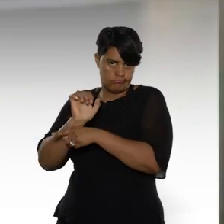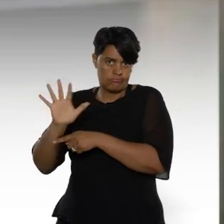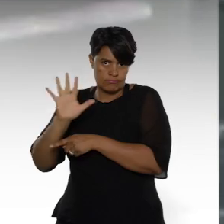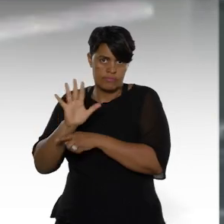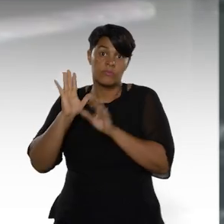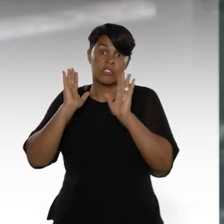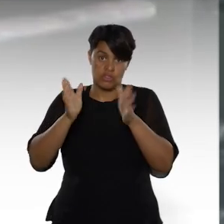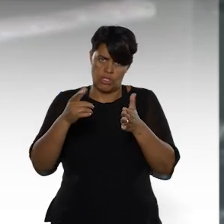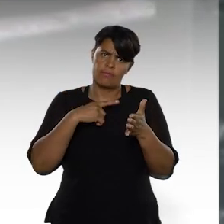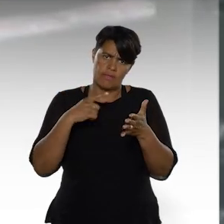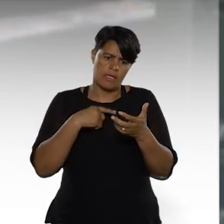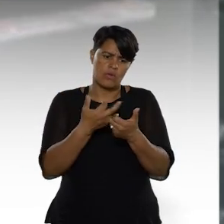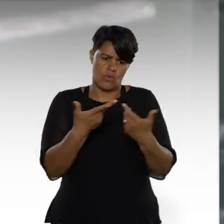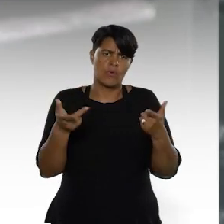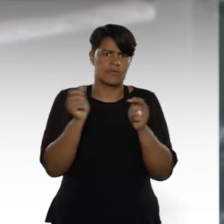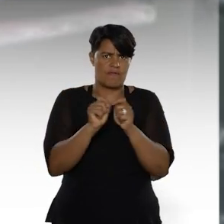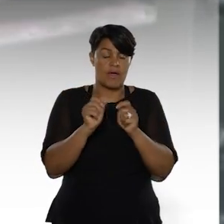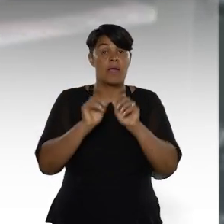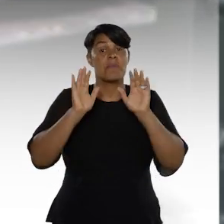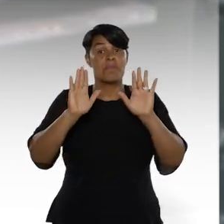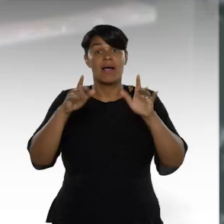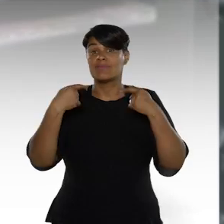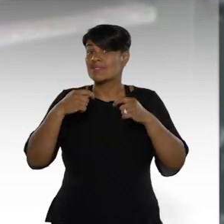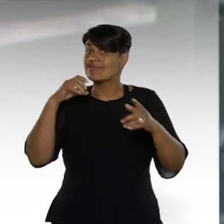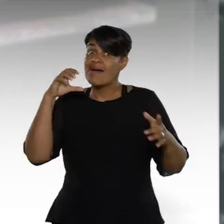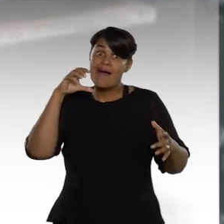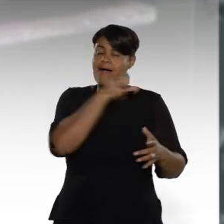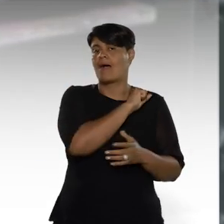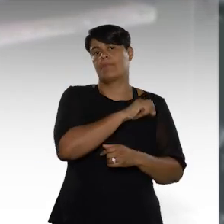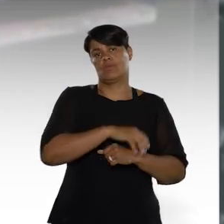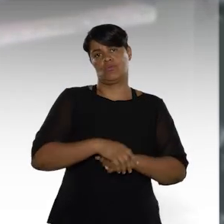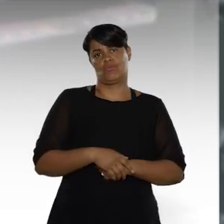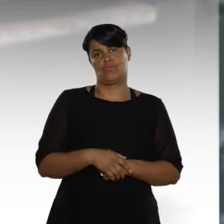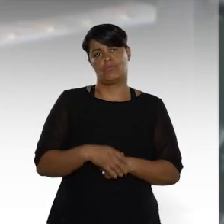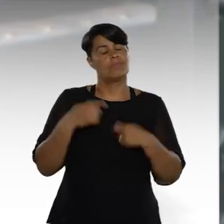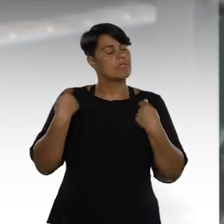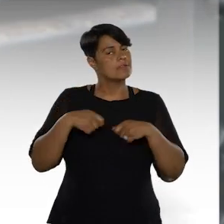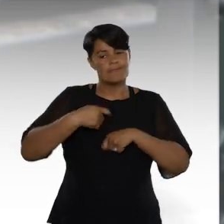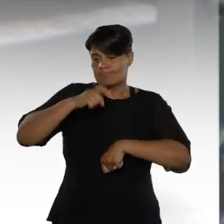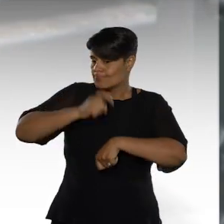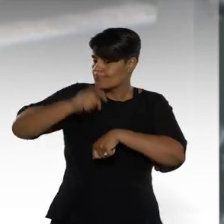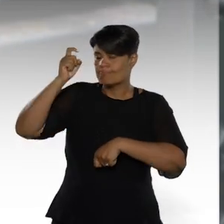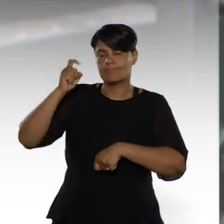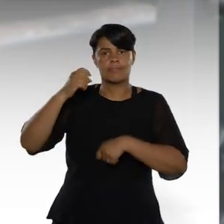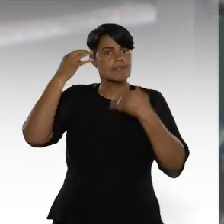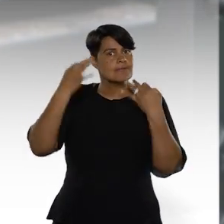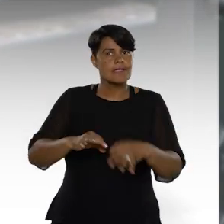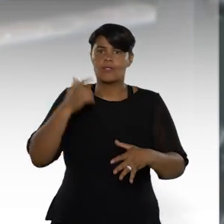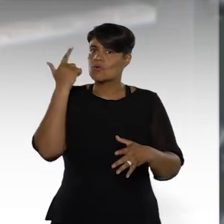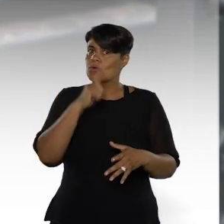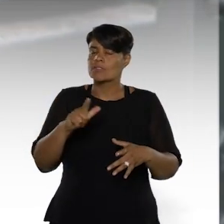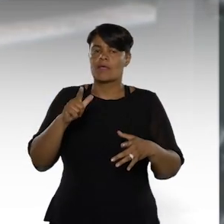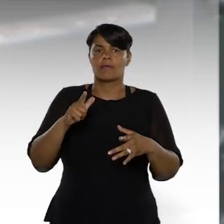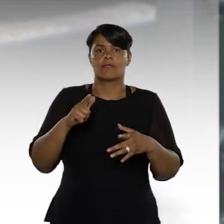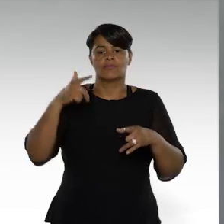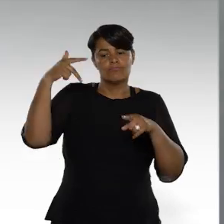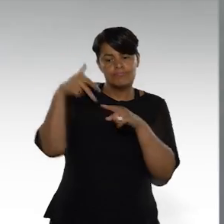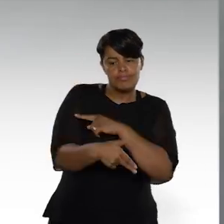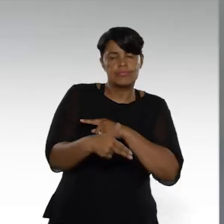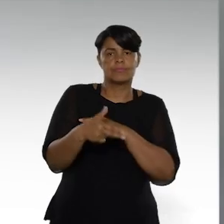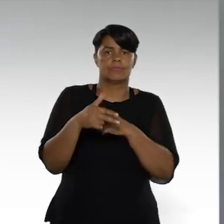adequada, mas que ela possa se dar de uma forma cada vez mais rápida, né? Ou seja, cada vez mais quase imediata, para que a gente possa ter uma